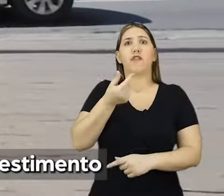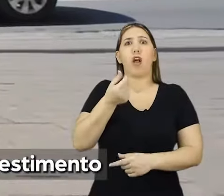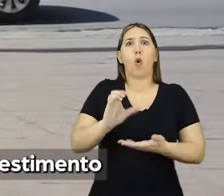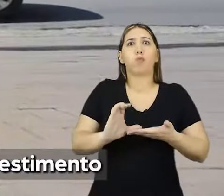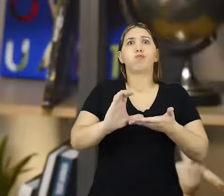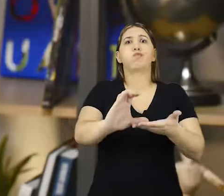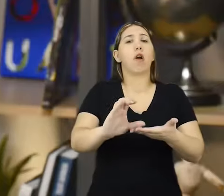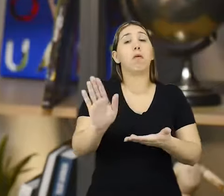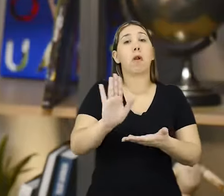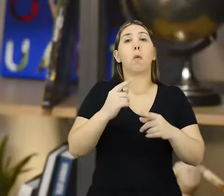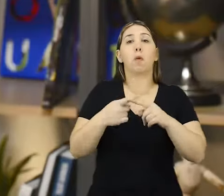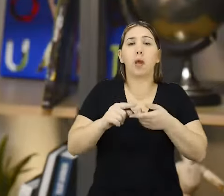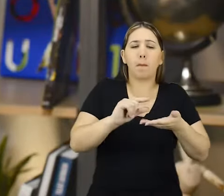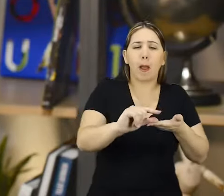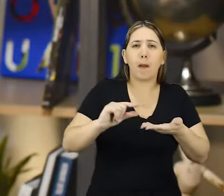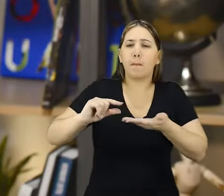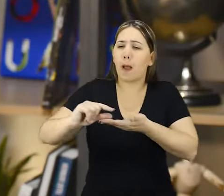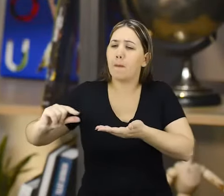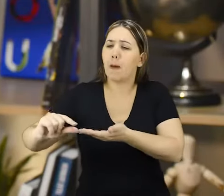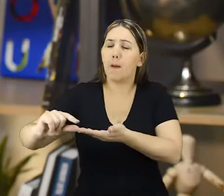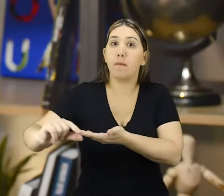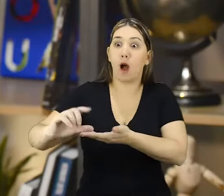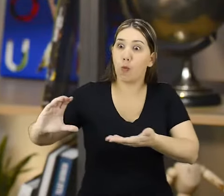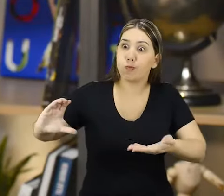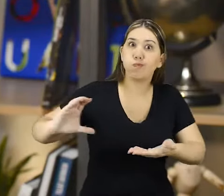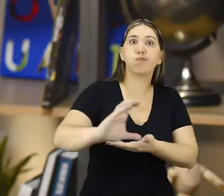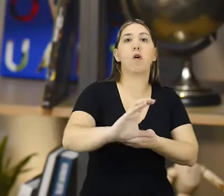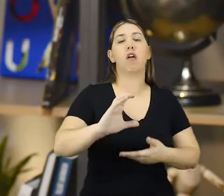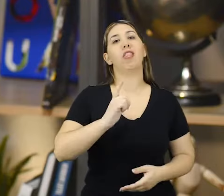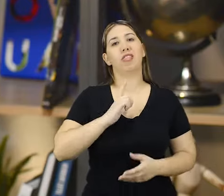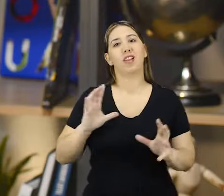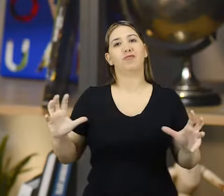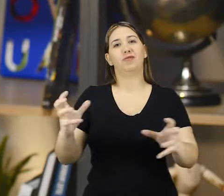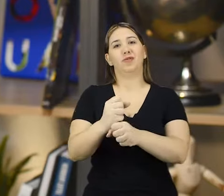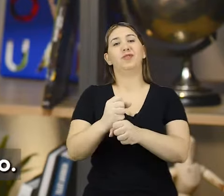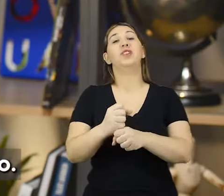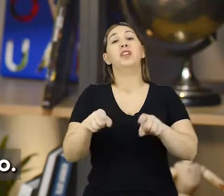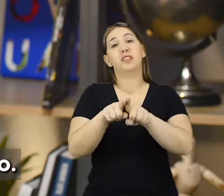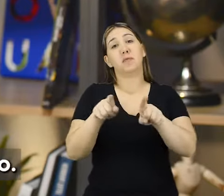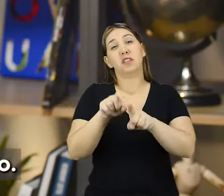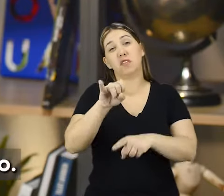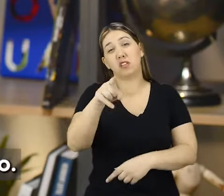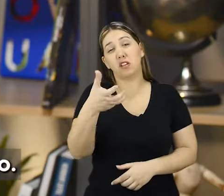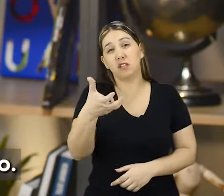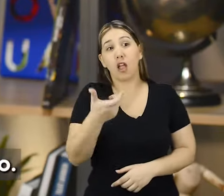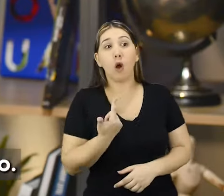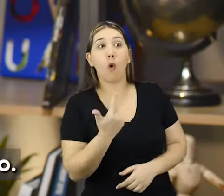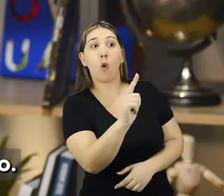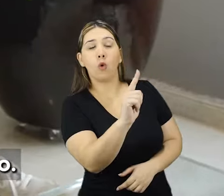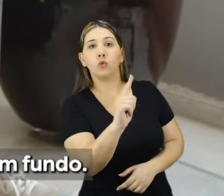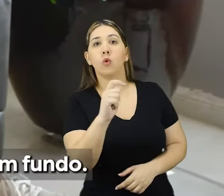um investimento e também facilita na liquidez depois no mercado secundário, se você quiser se desfazer